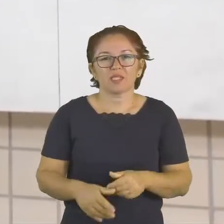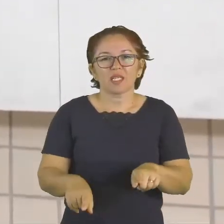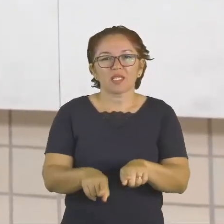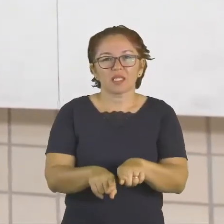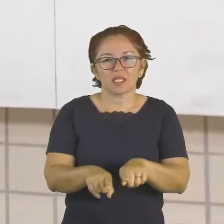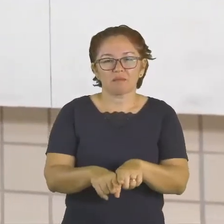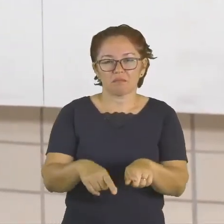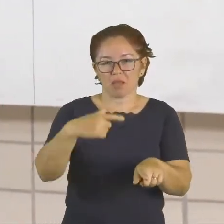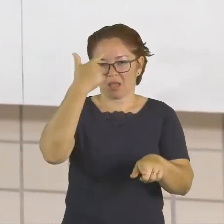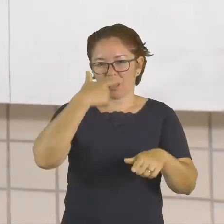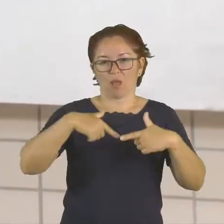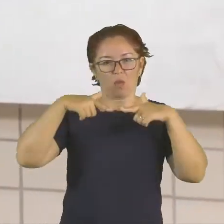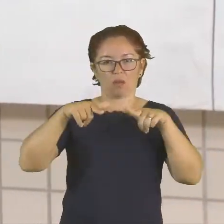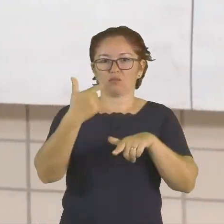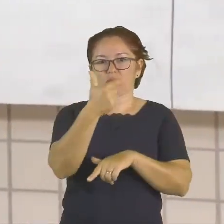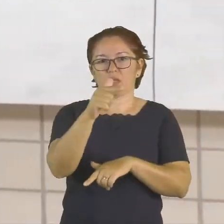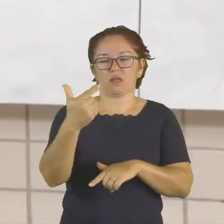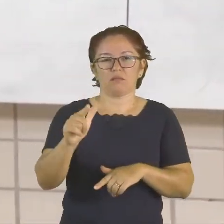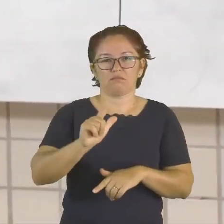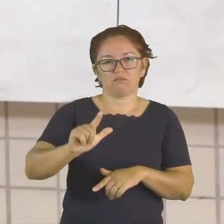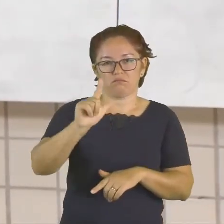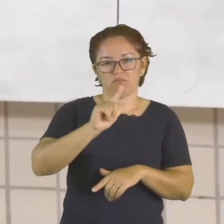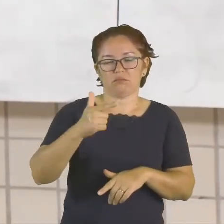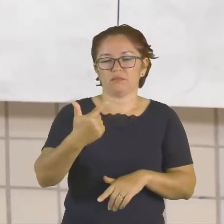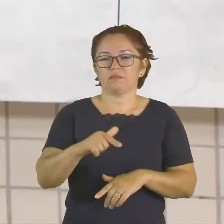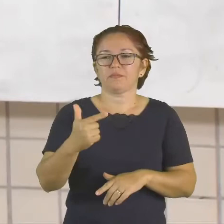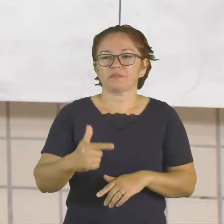no poema concreto.